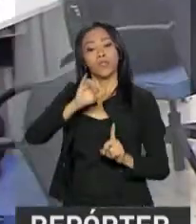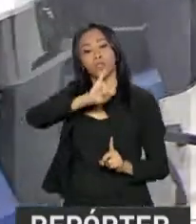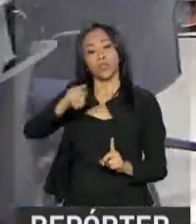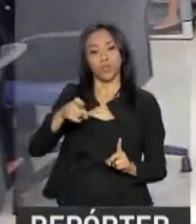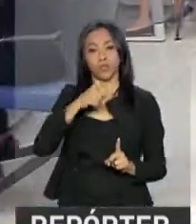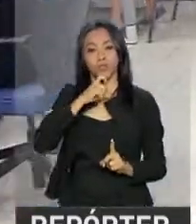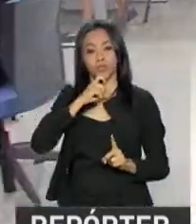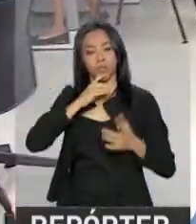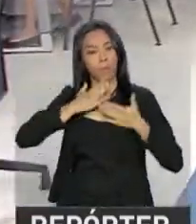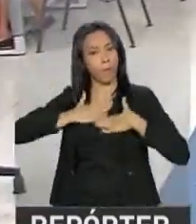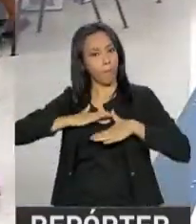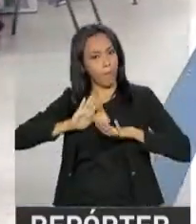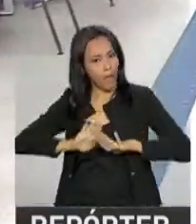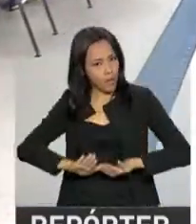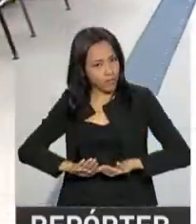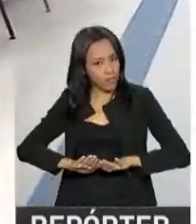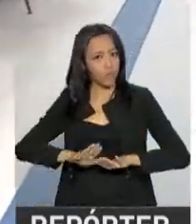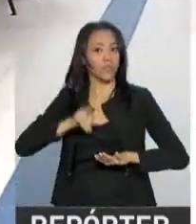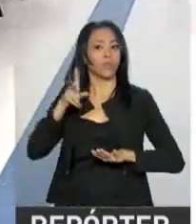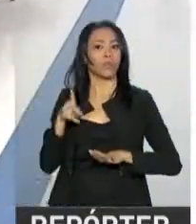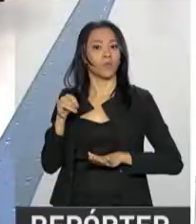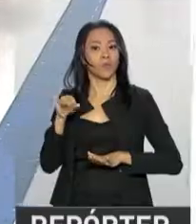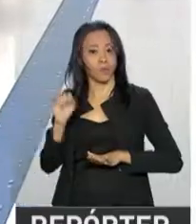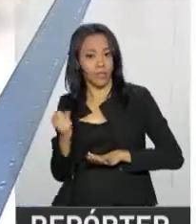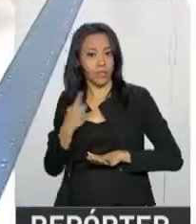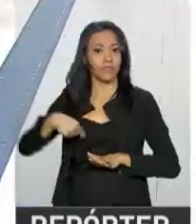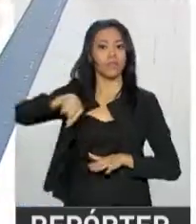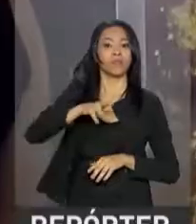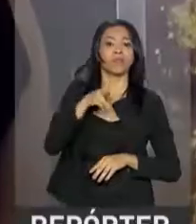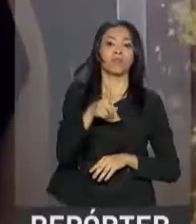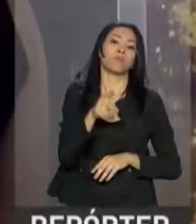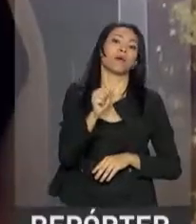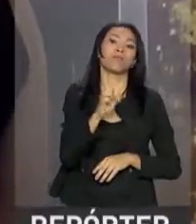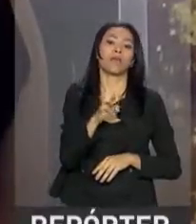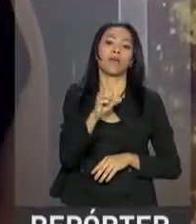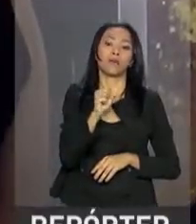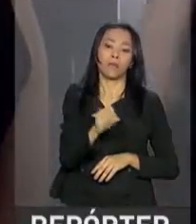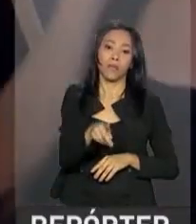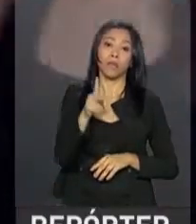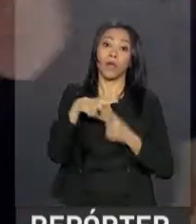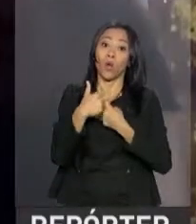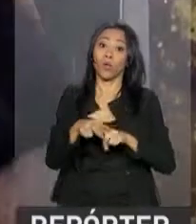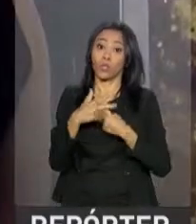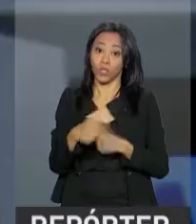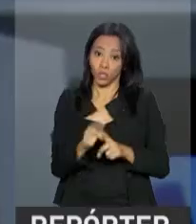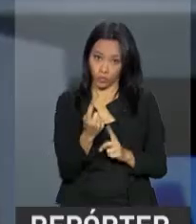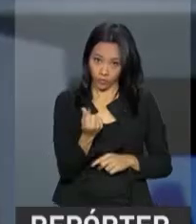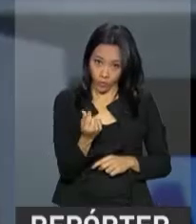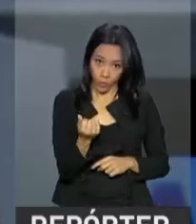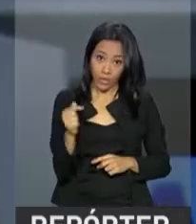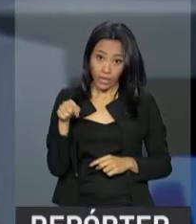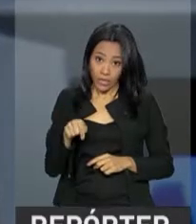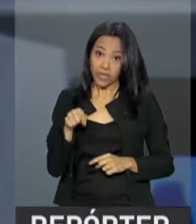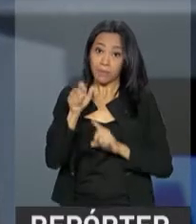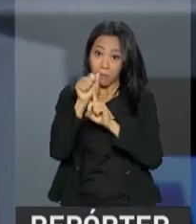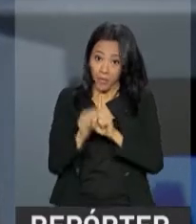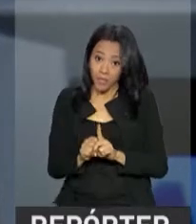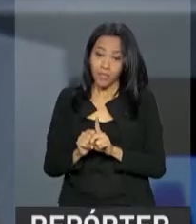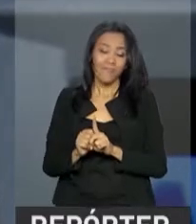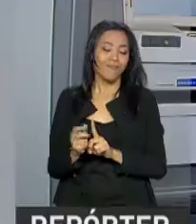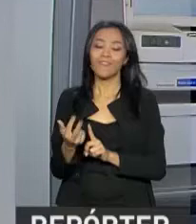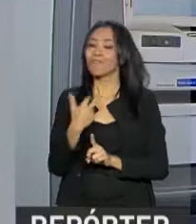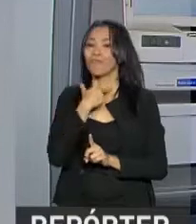operacional do fundo pis pasep para que haja a correção dos valores do exercício neste mês não serão